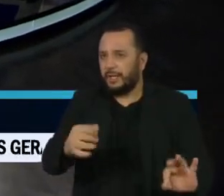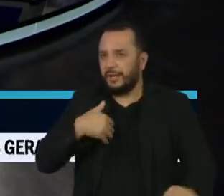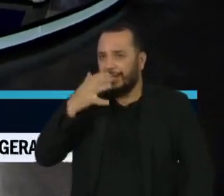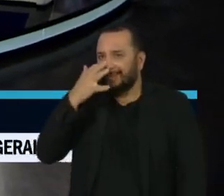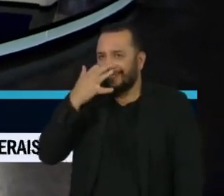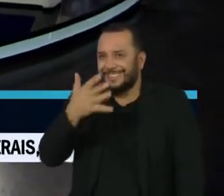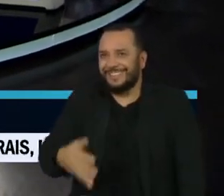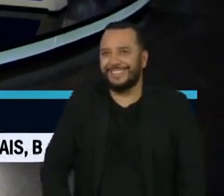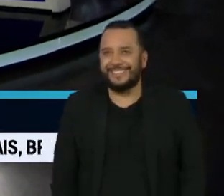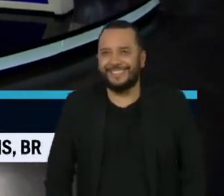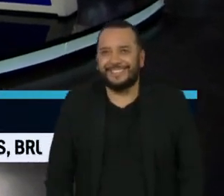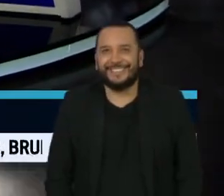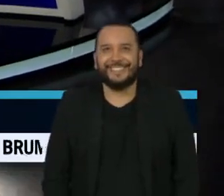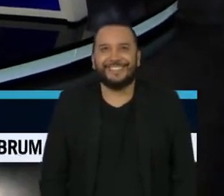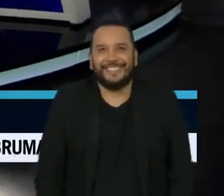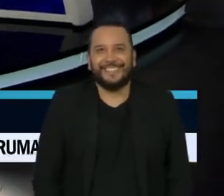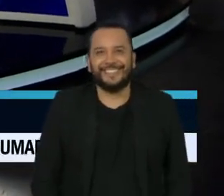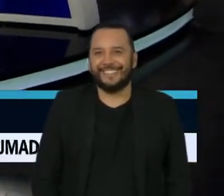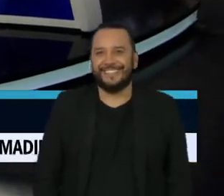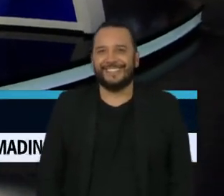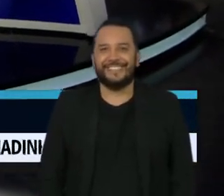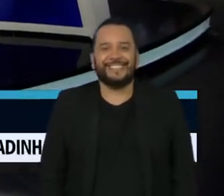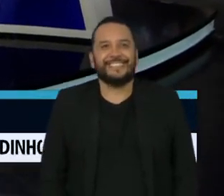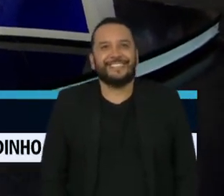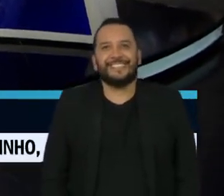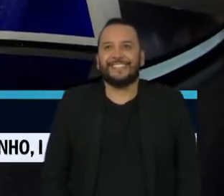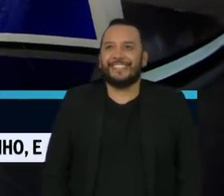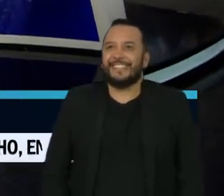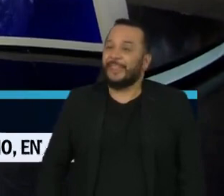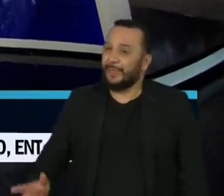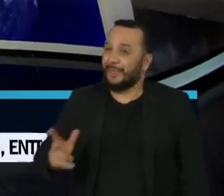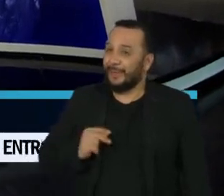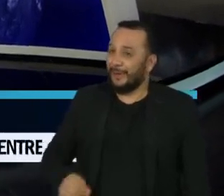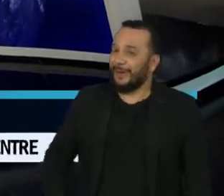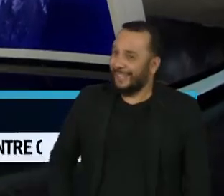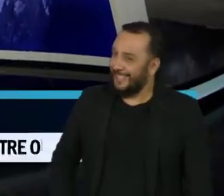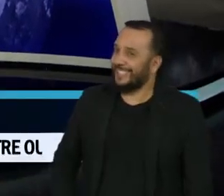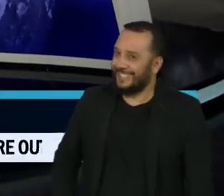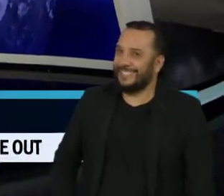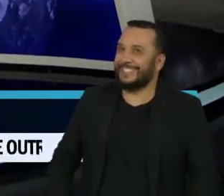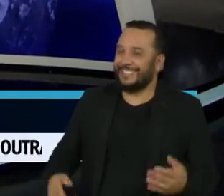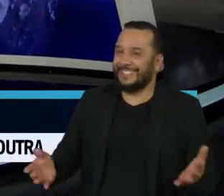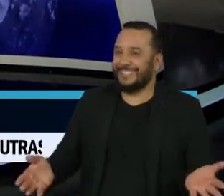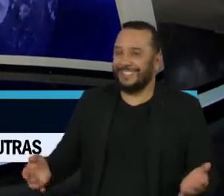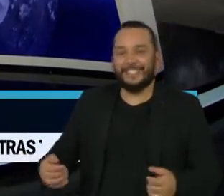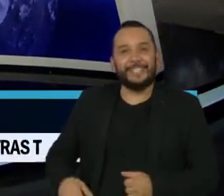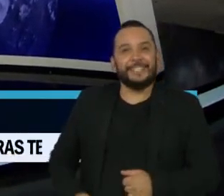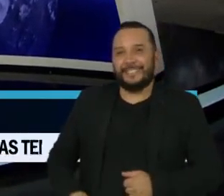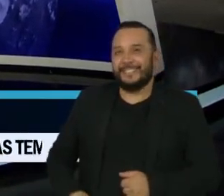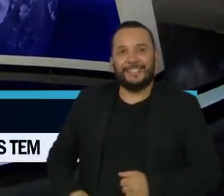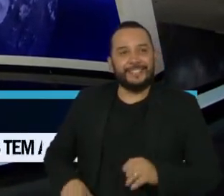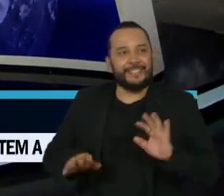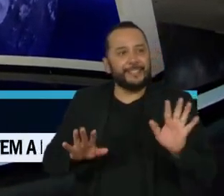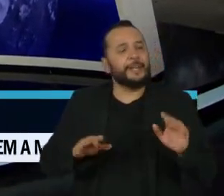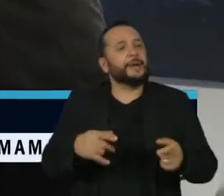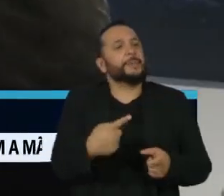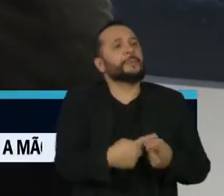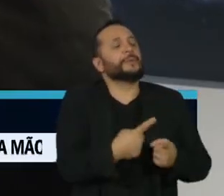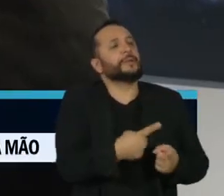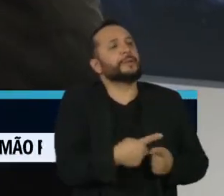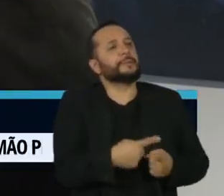Bela confusão, hein? O Pondé... Ainda mais se levando em conta que Einstein era judeu, né? Pondé, por que